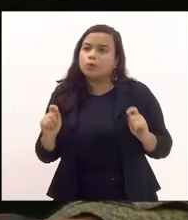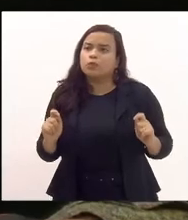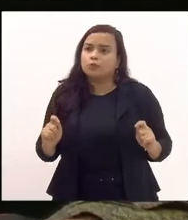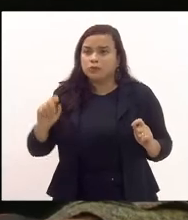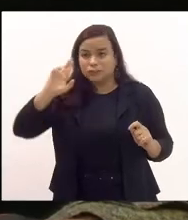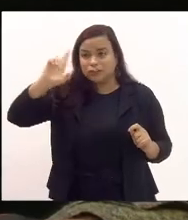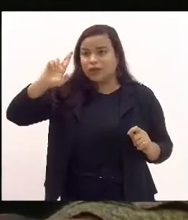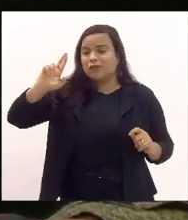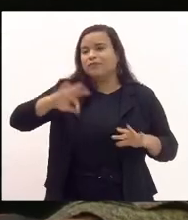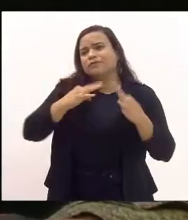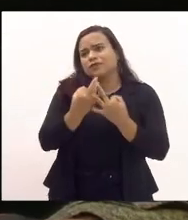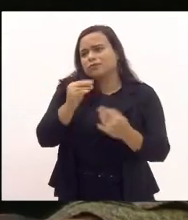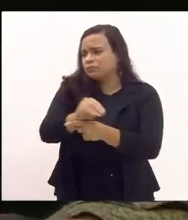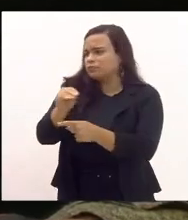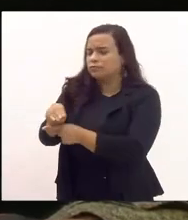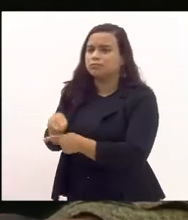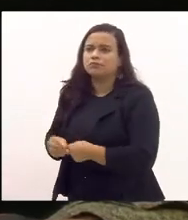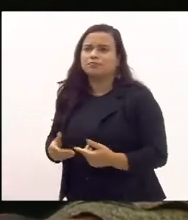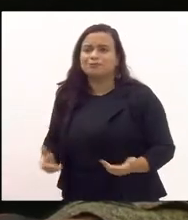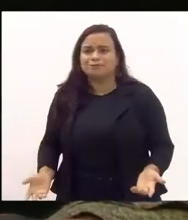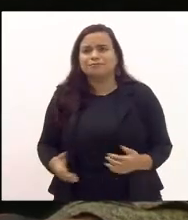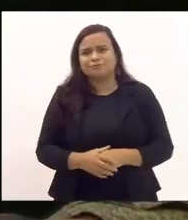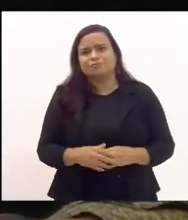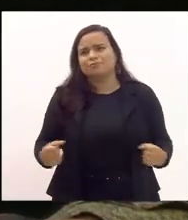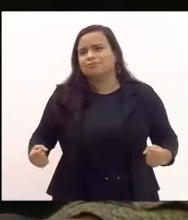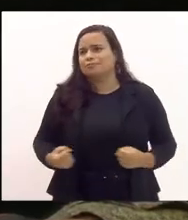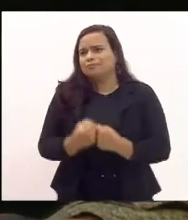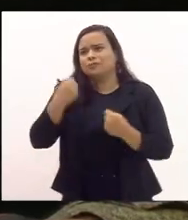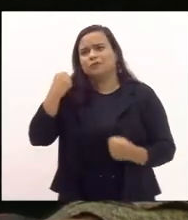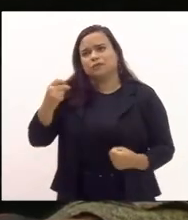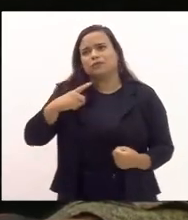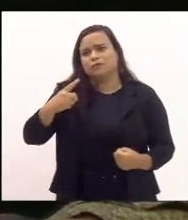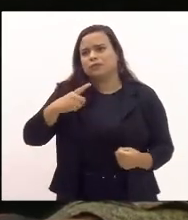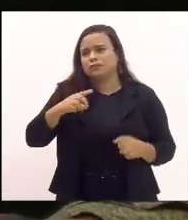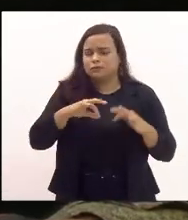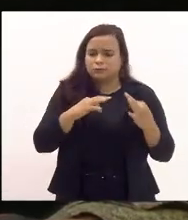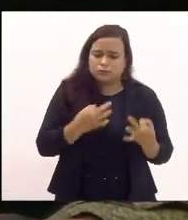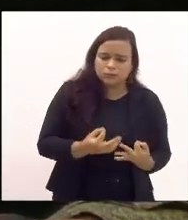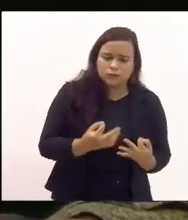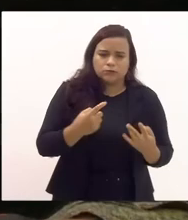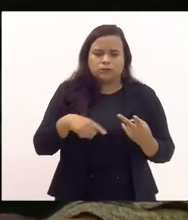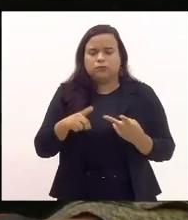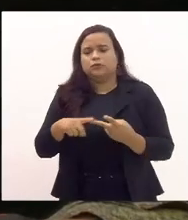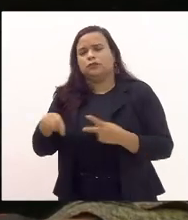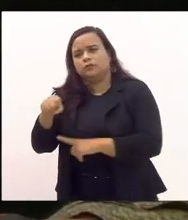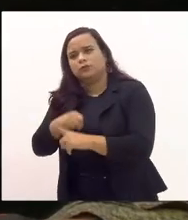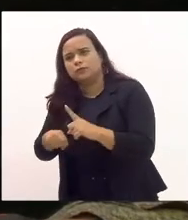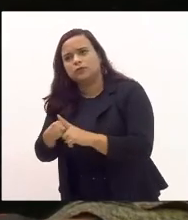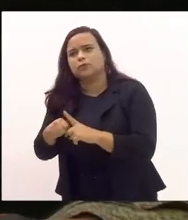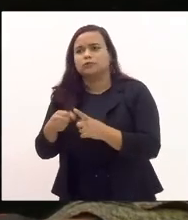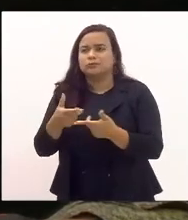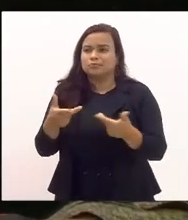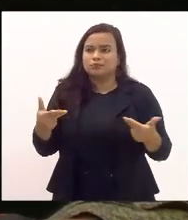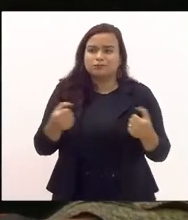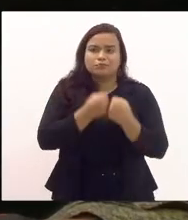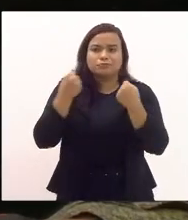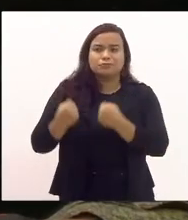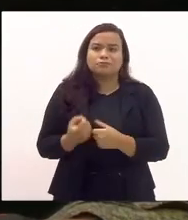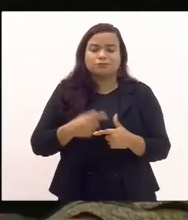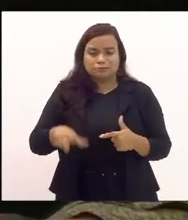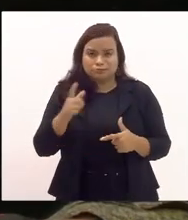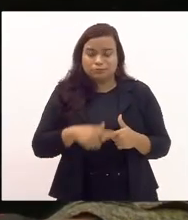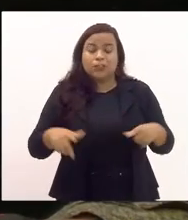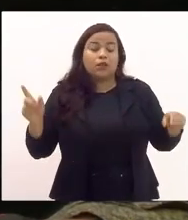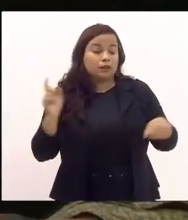chefes de família então o impacto é gigantesco impacto na família impacto na sociedade e nesses